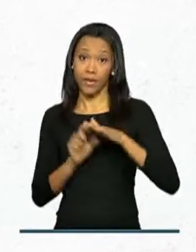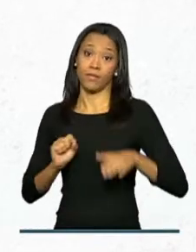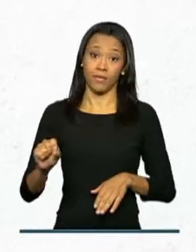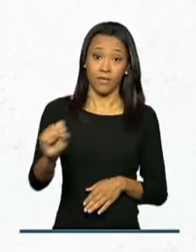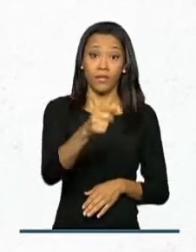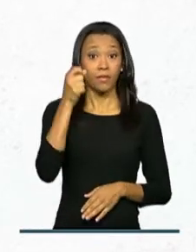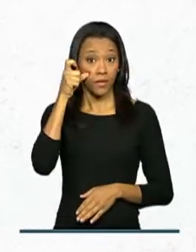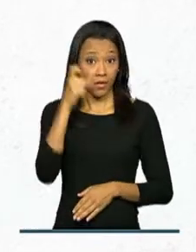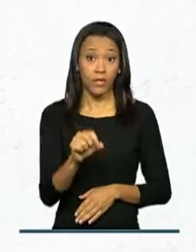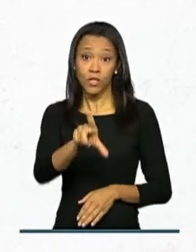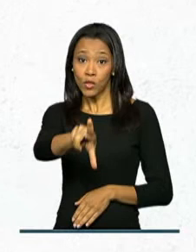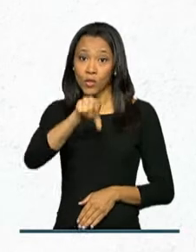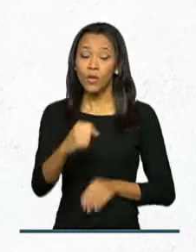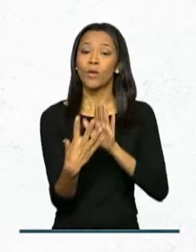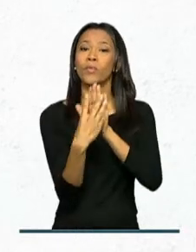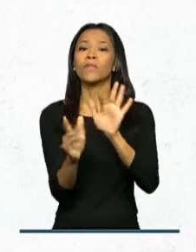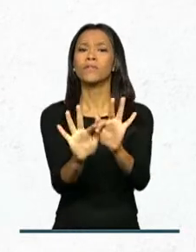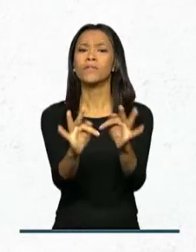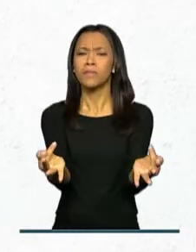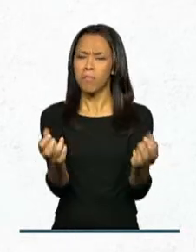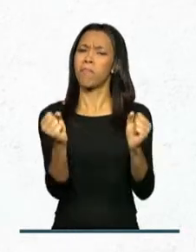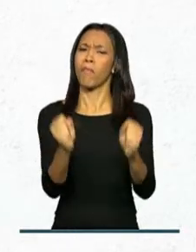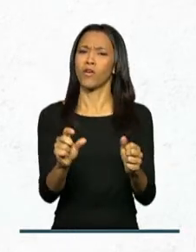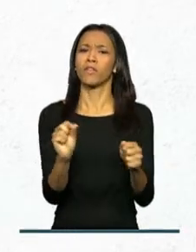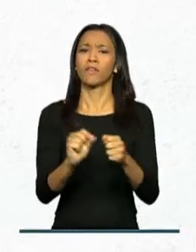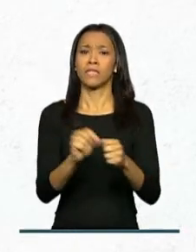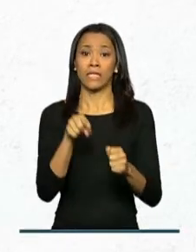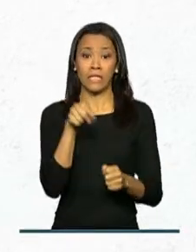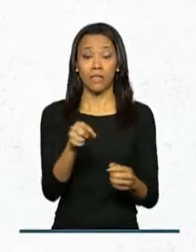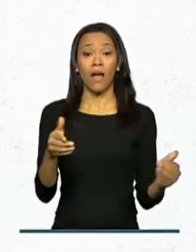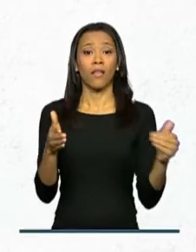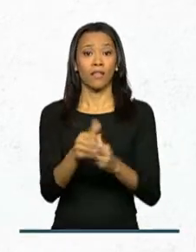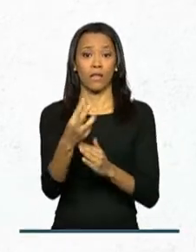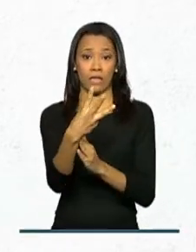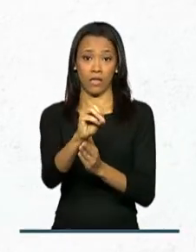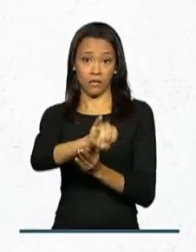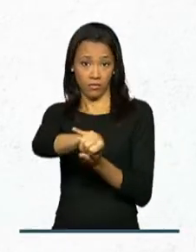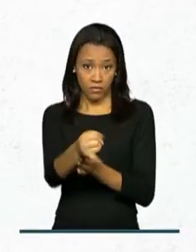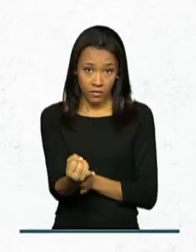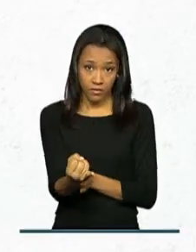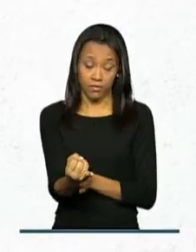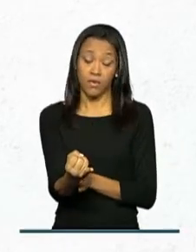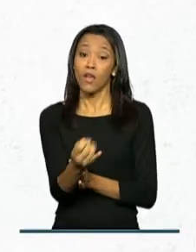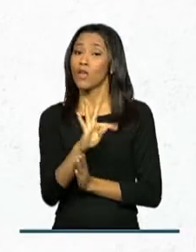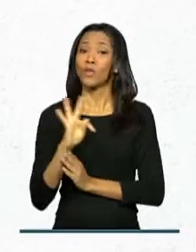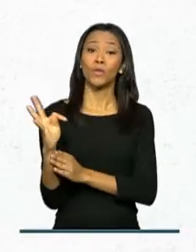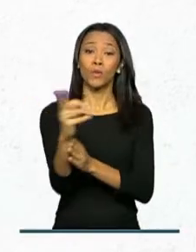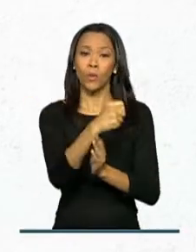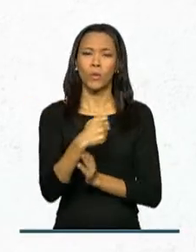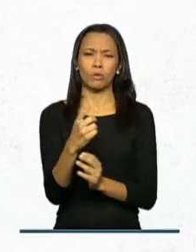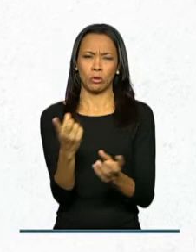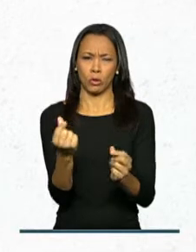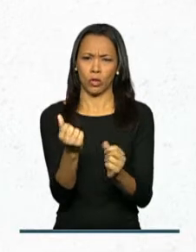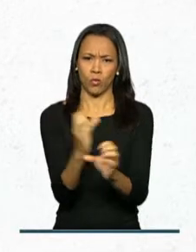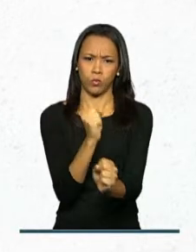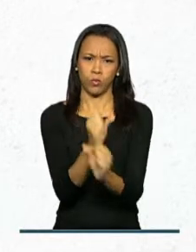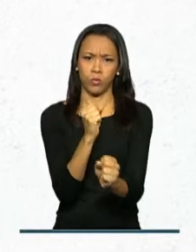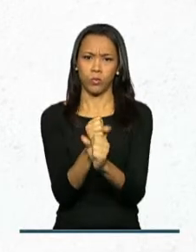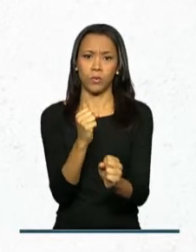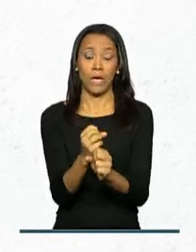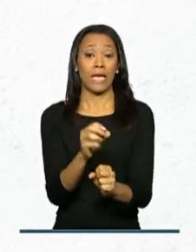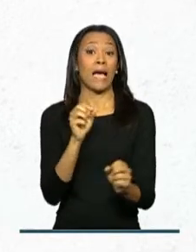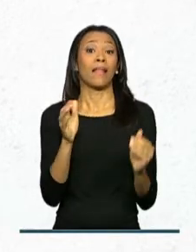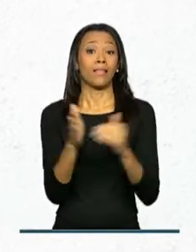Empresas interessadas em optar pelo Simples podem fazer a operação até o dia 30 de janeiro. Todos os negócios com faturamento de